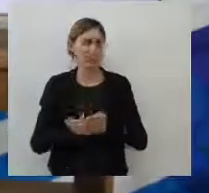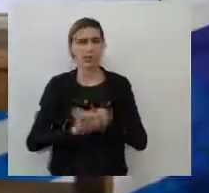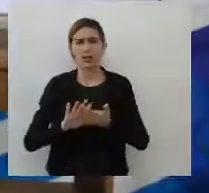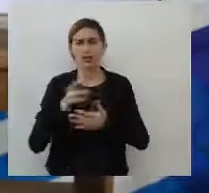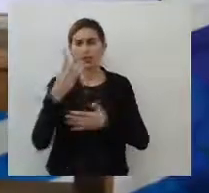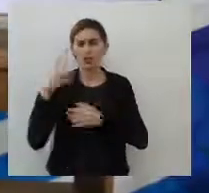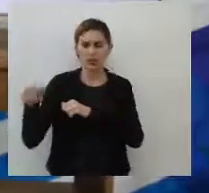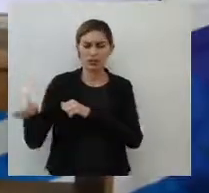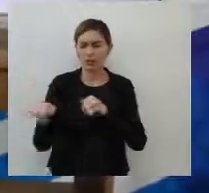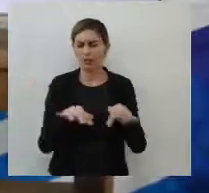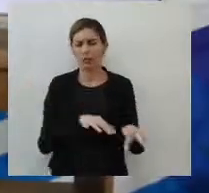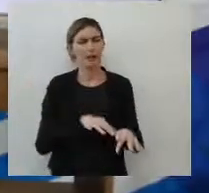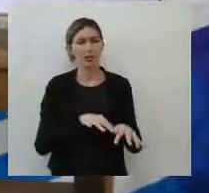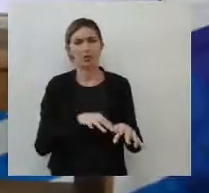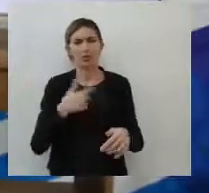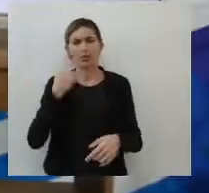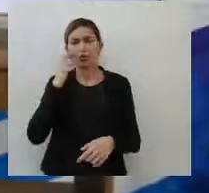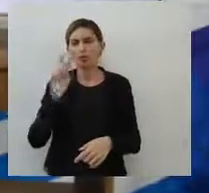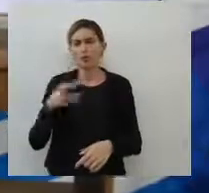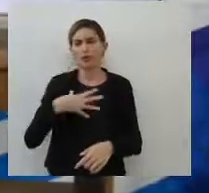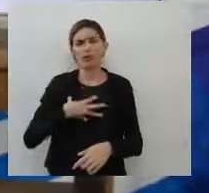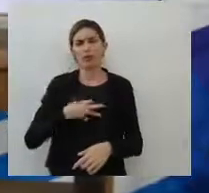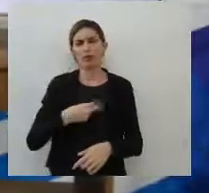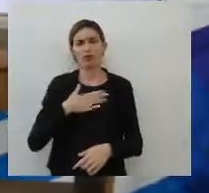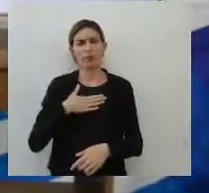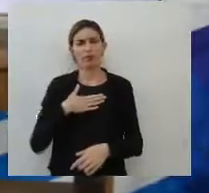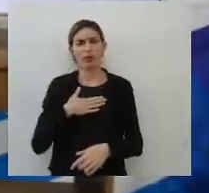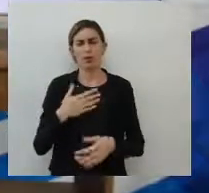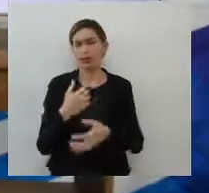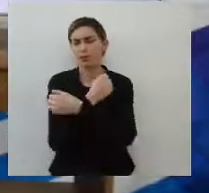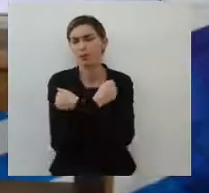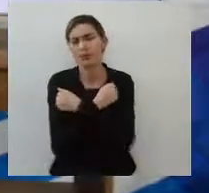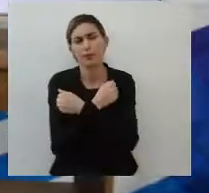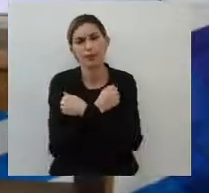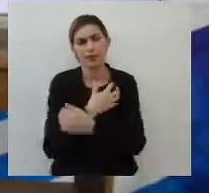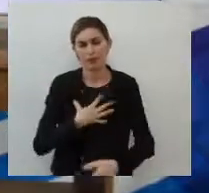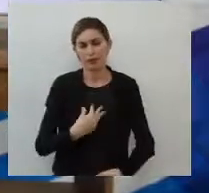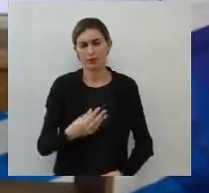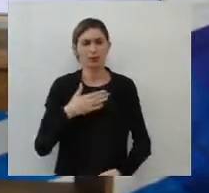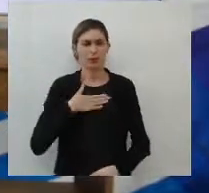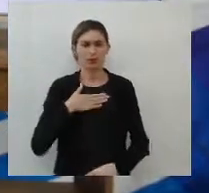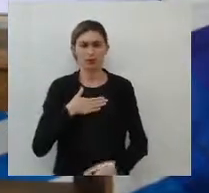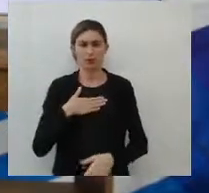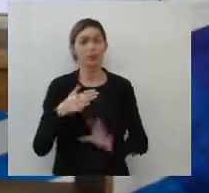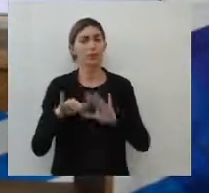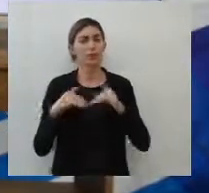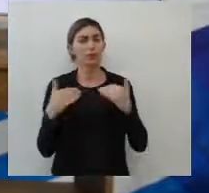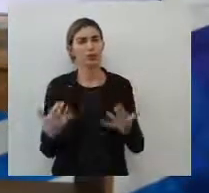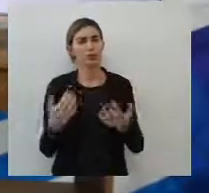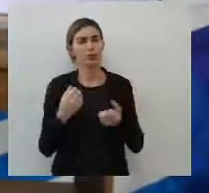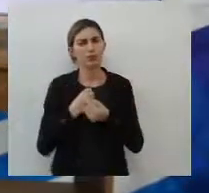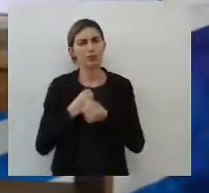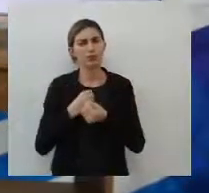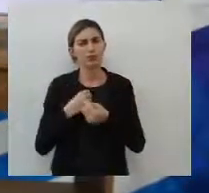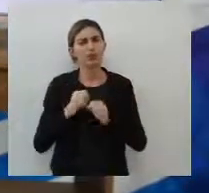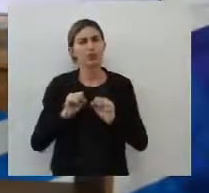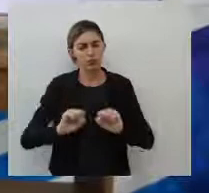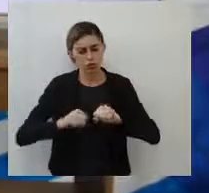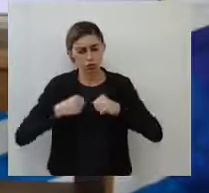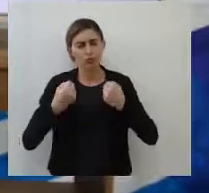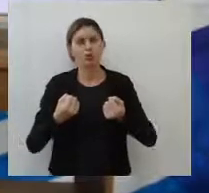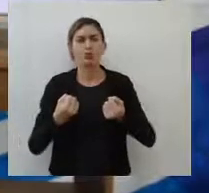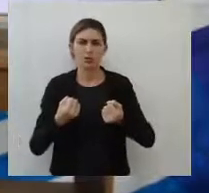Faz 3 semanas que eu vi meus filhos. Eu dei um abraço no João e na Kiara. Então, são os sacrifícios que a gente